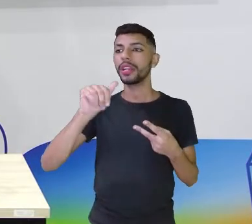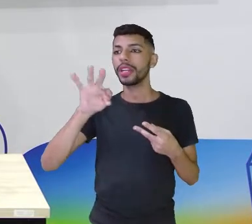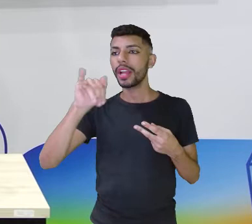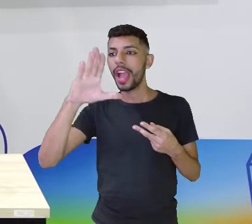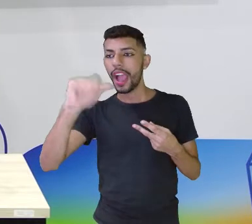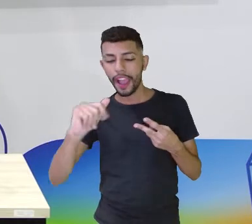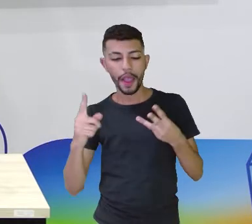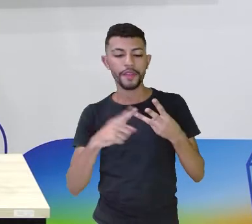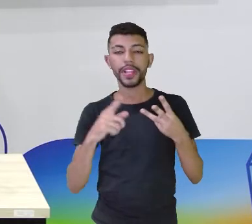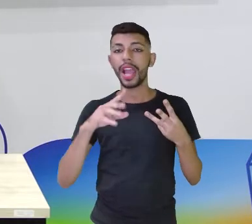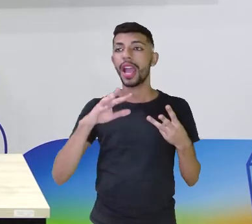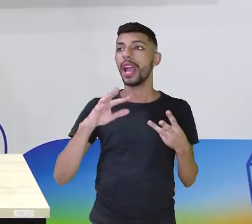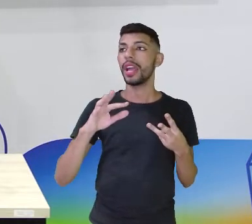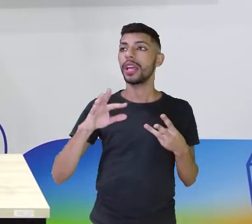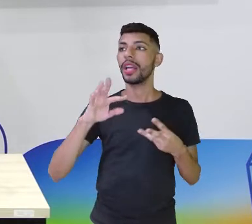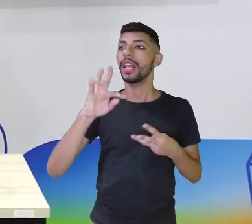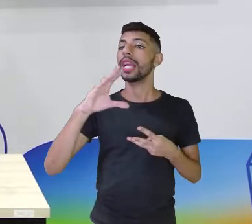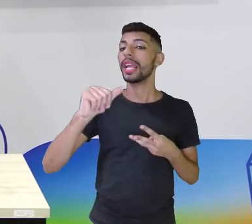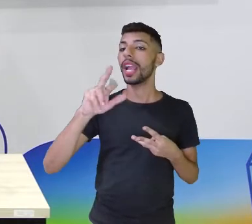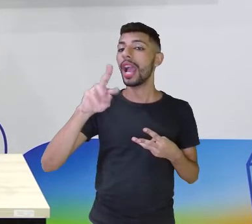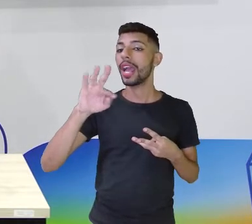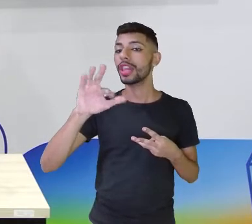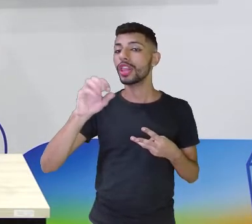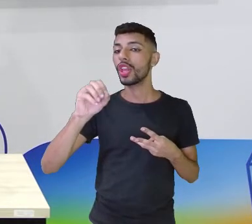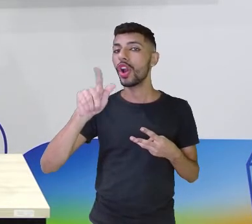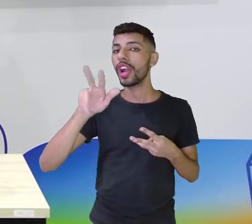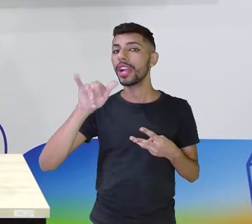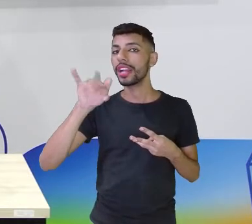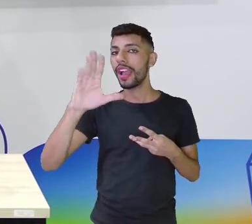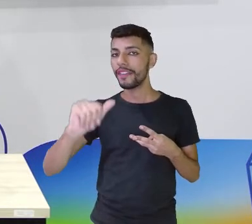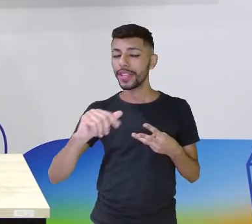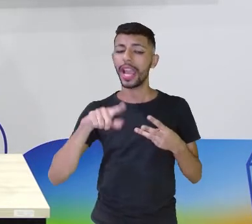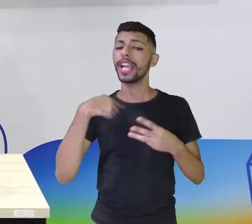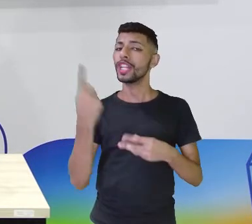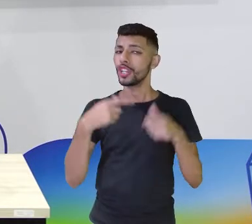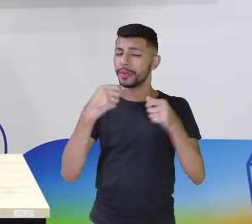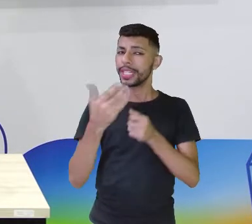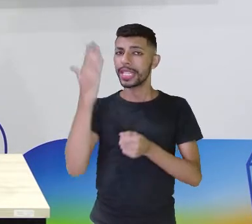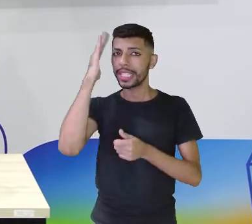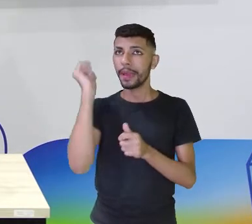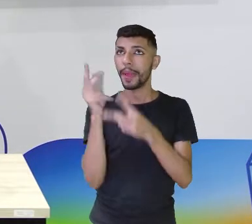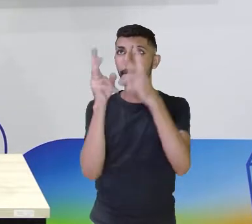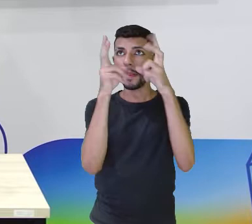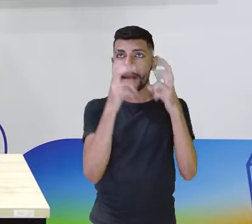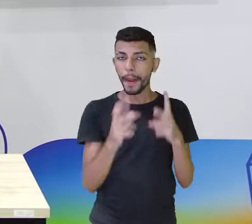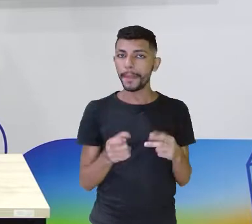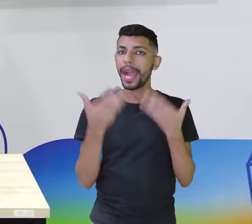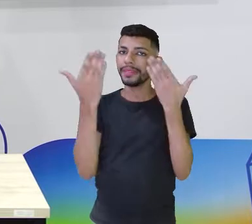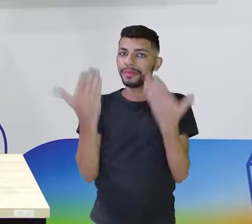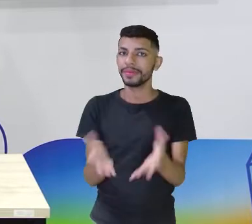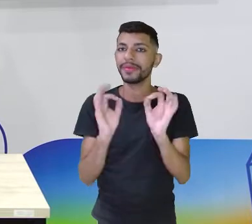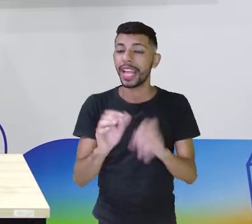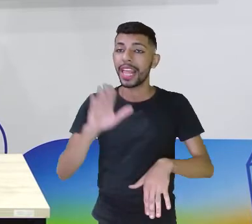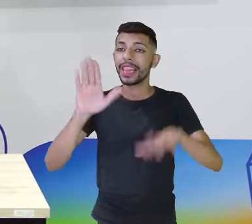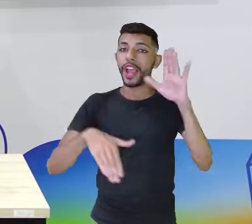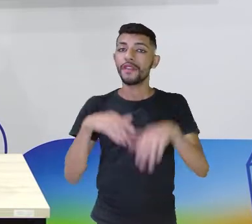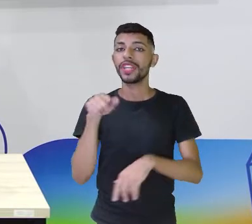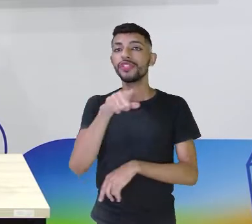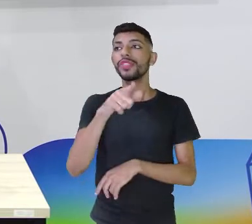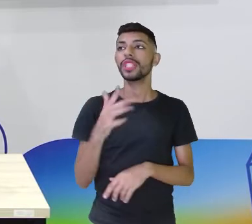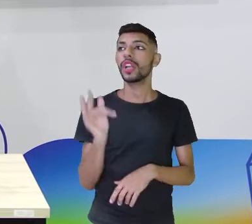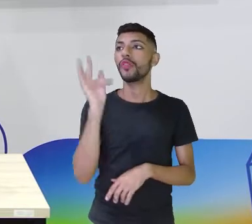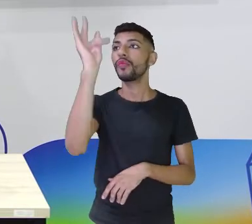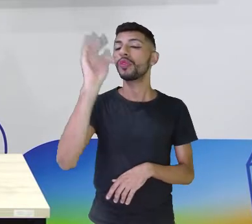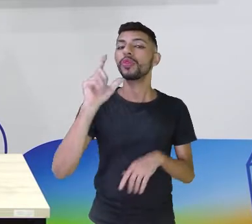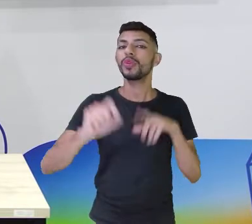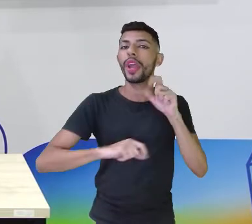a cartográfica e precisamos saber fazer a leitura disso. Quem sabe você futuramente aí não é um